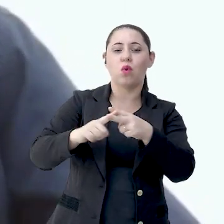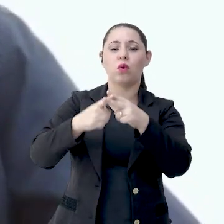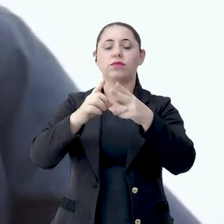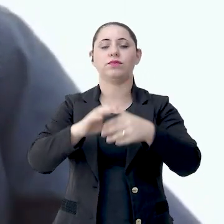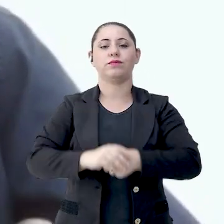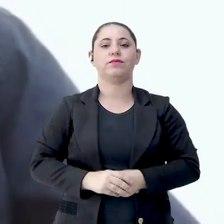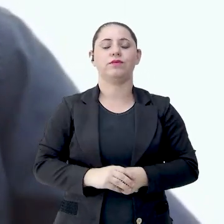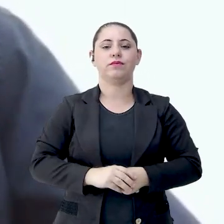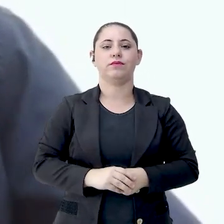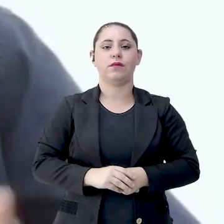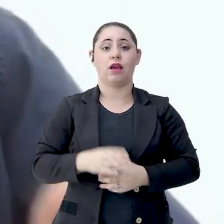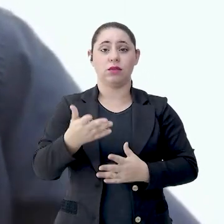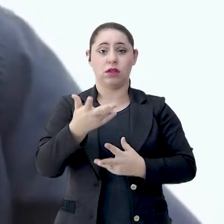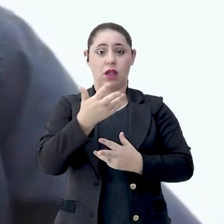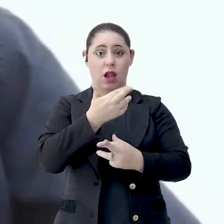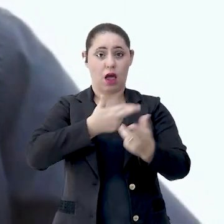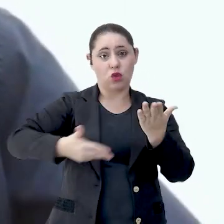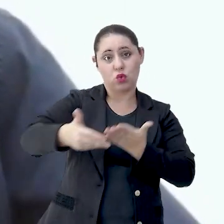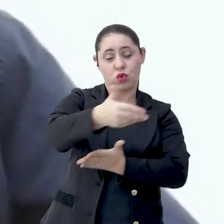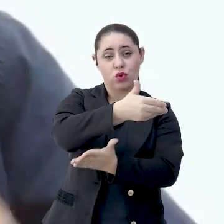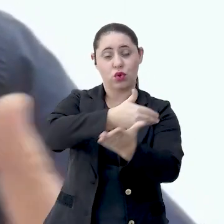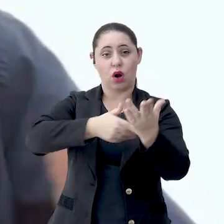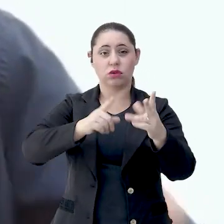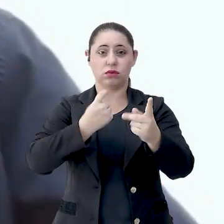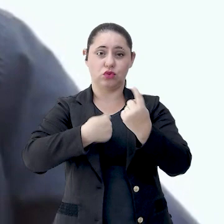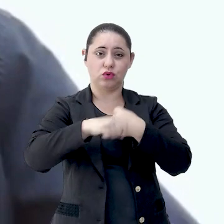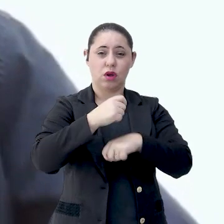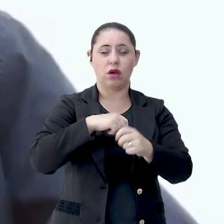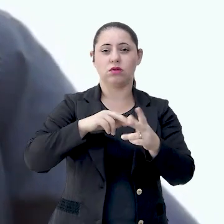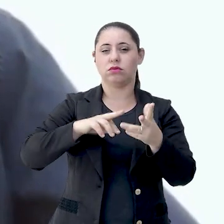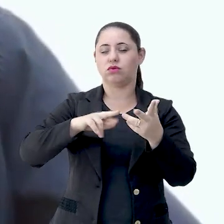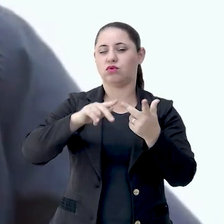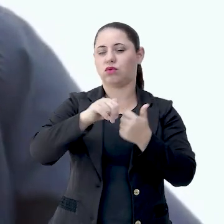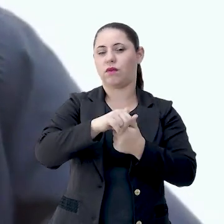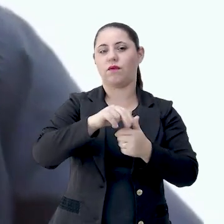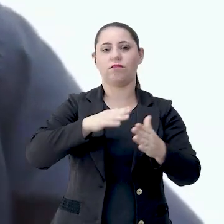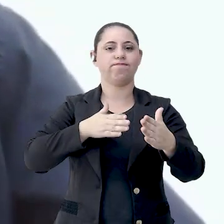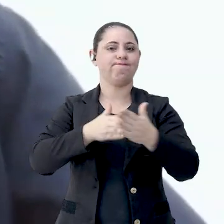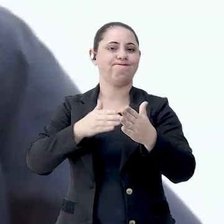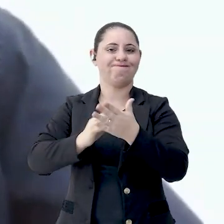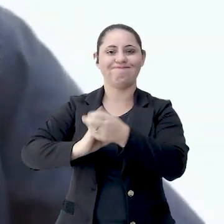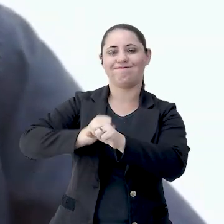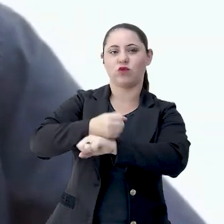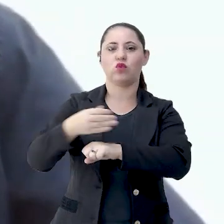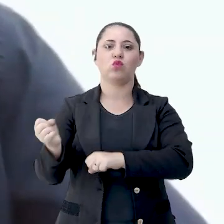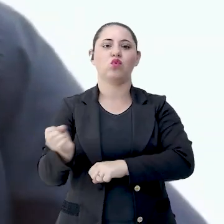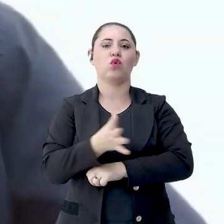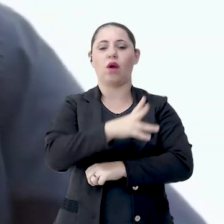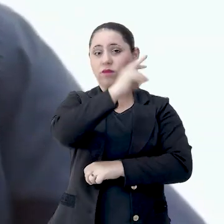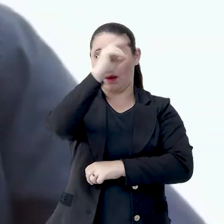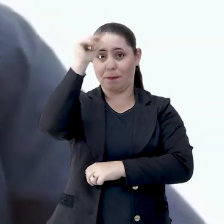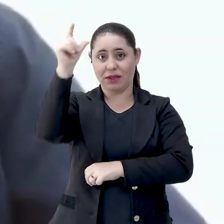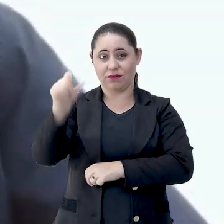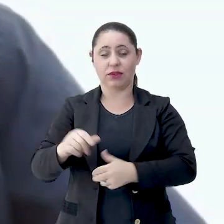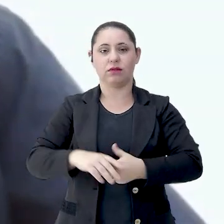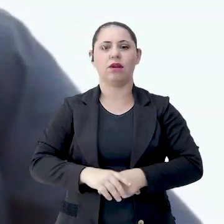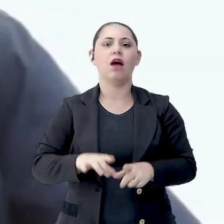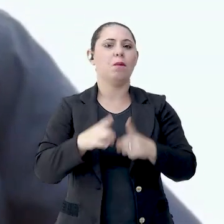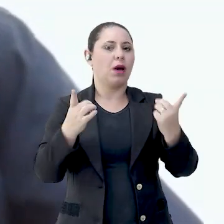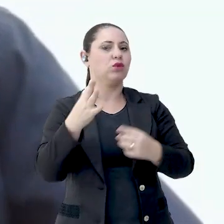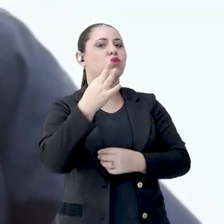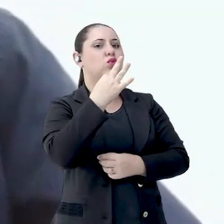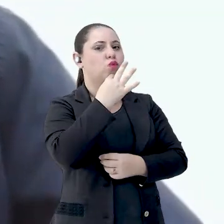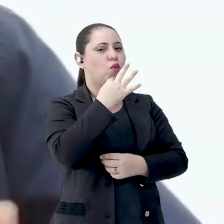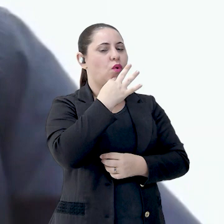falando na capacidade de geração de emprego, geração de arrecadação naquele município. Então, muitas vezes, isso não